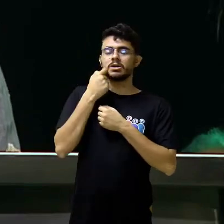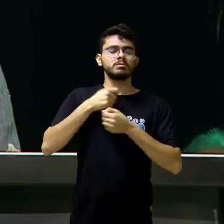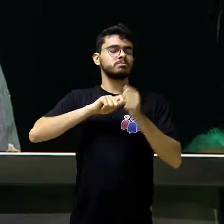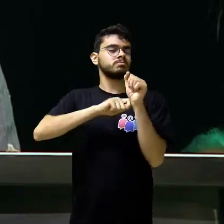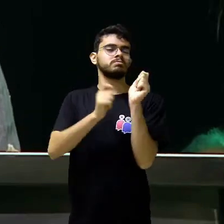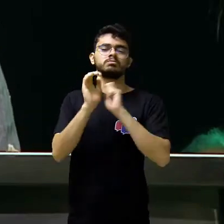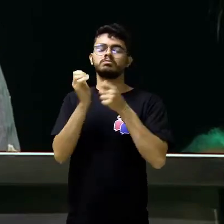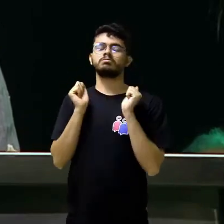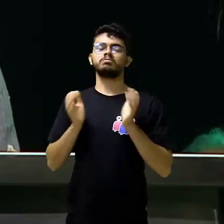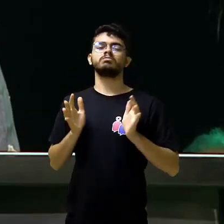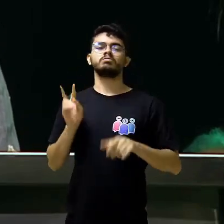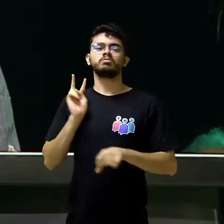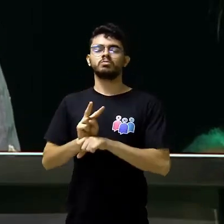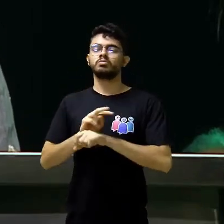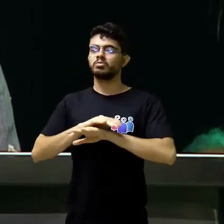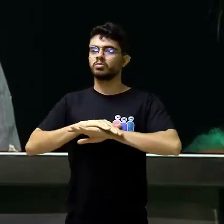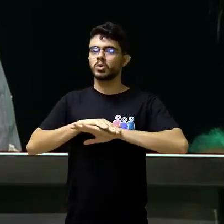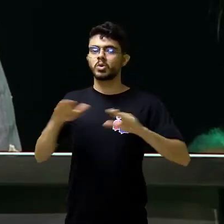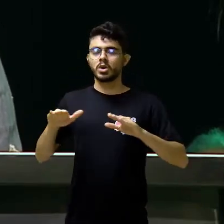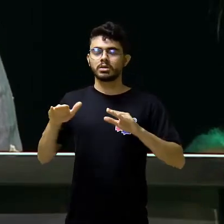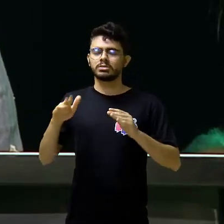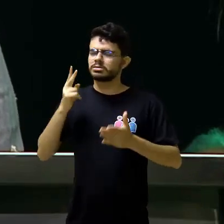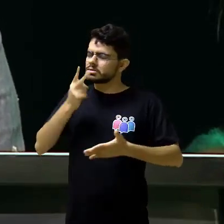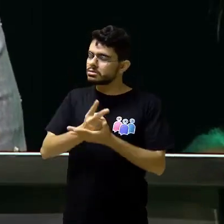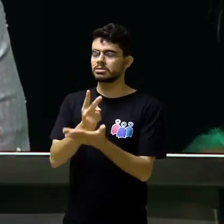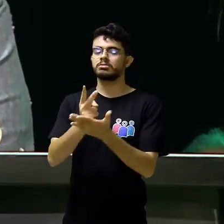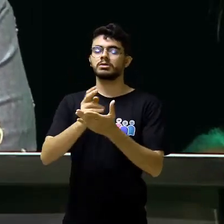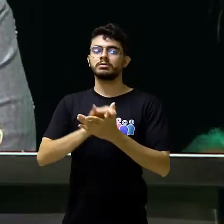ser zelador e os guardar.